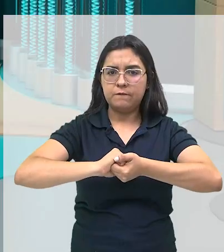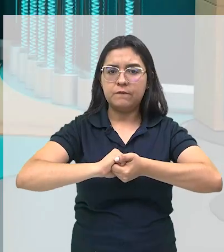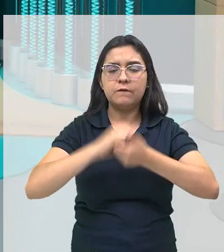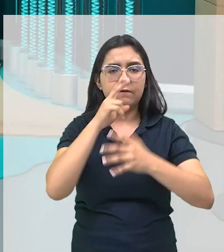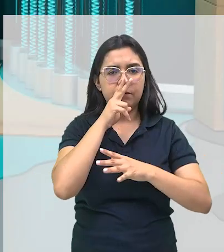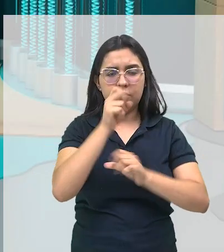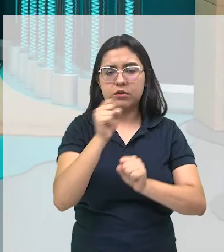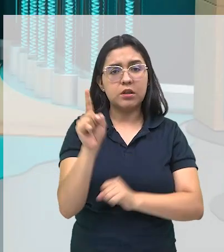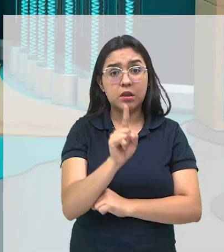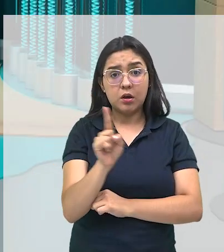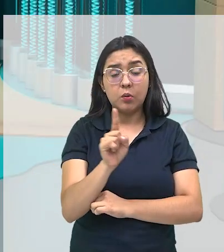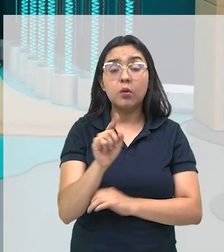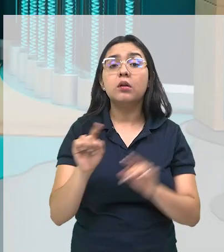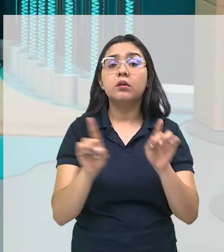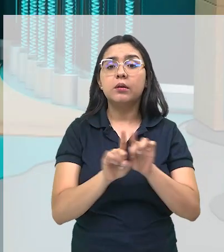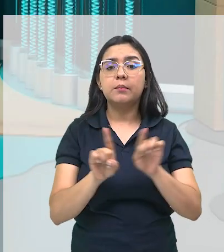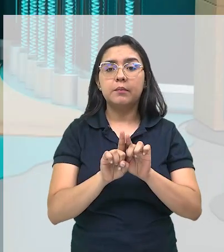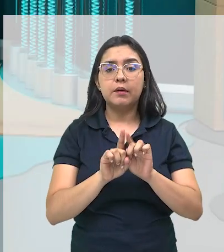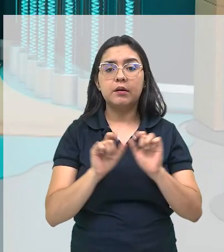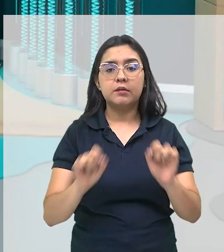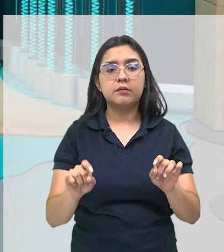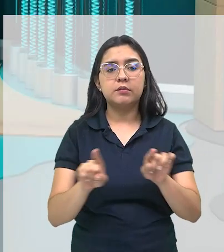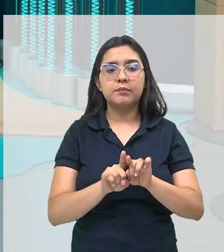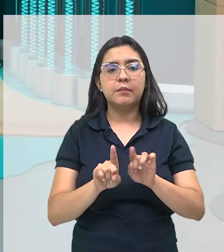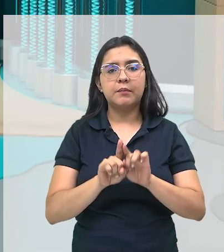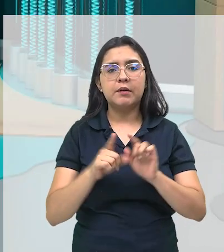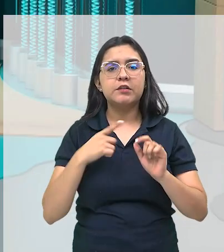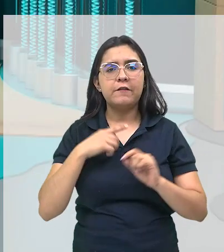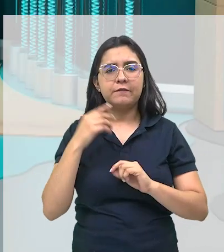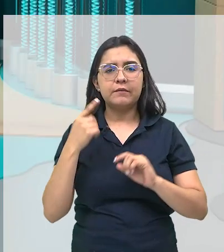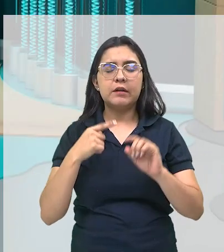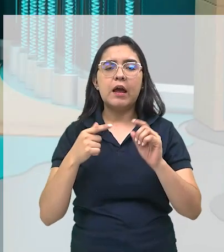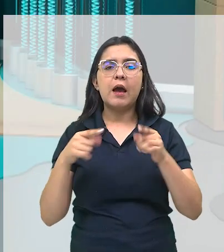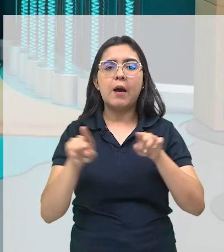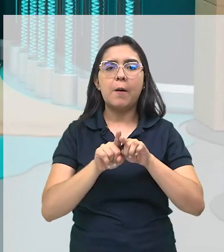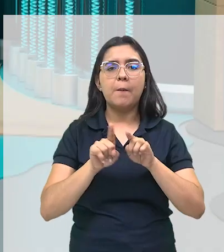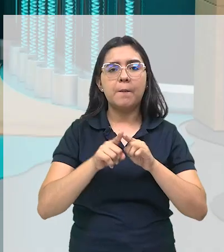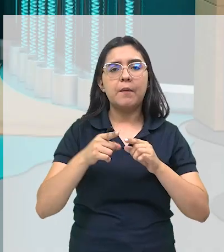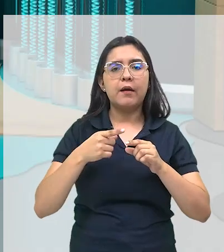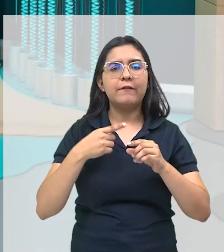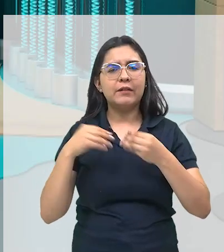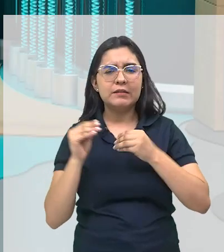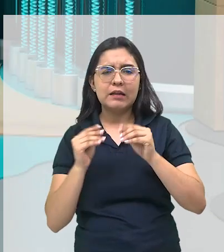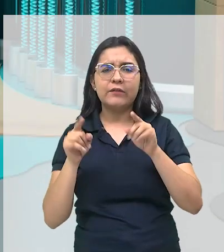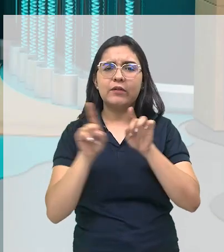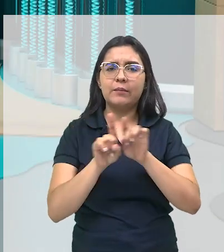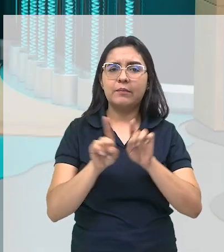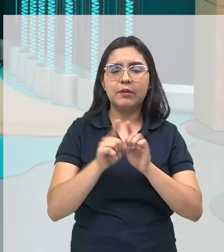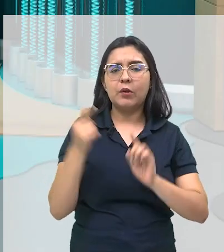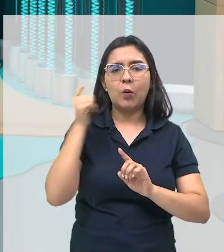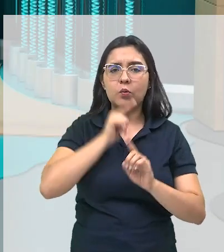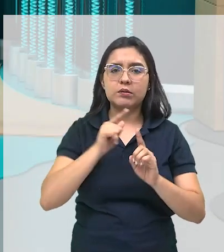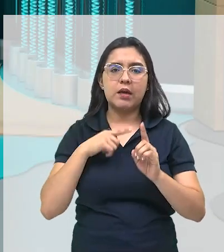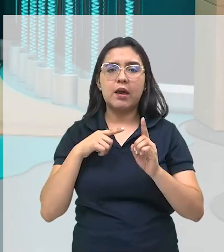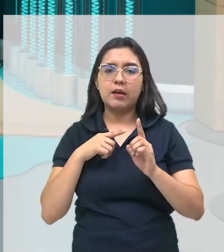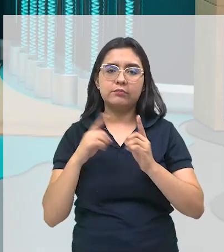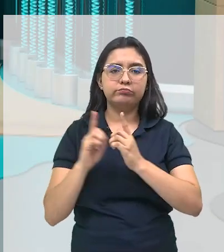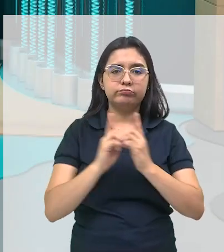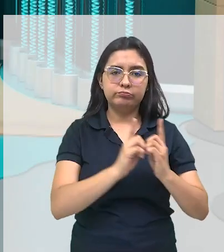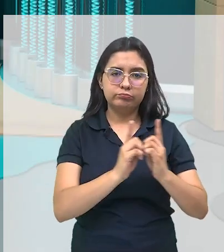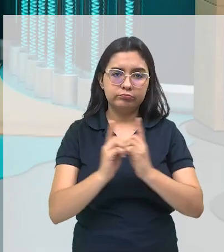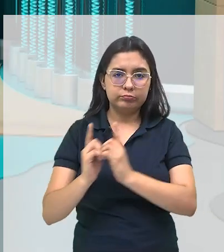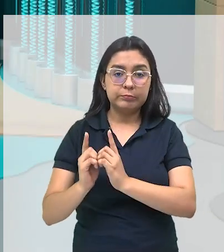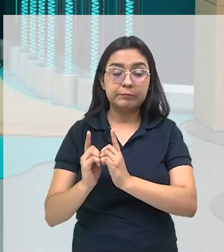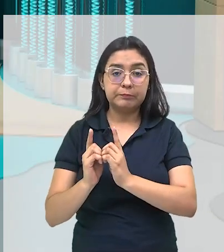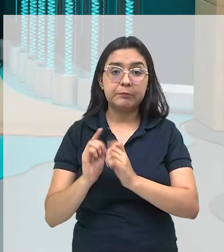rigidez, você também não pode ser leve demais, mole demais, a ponto de não conseguir conduzir. Essa questão